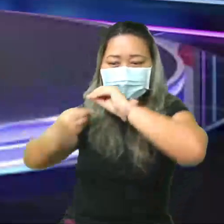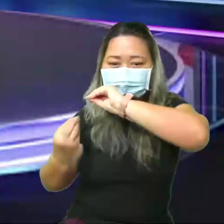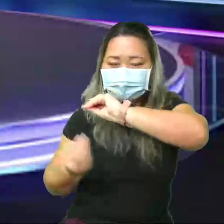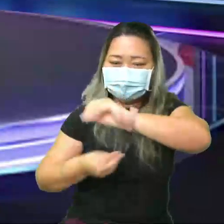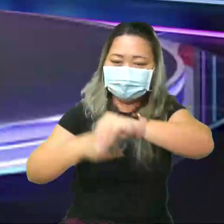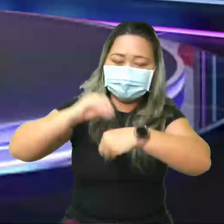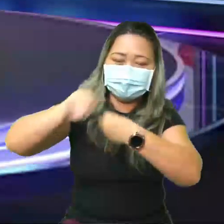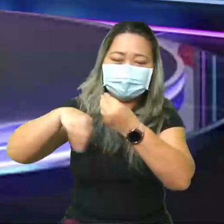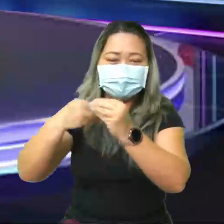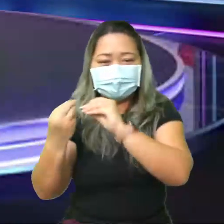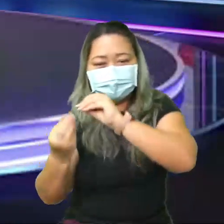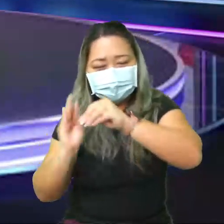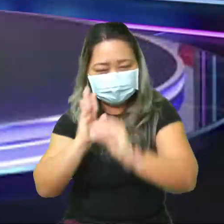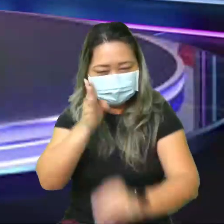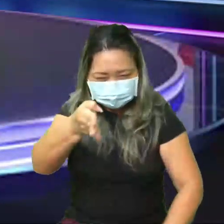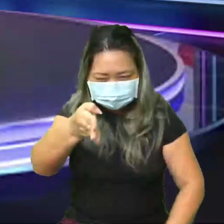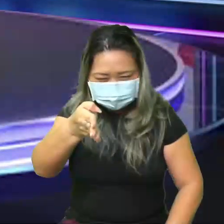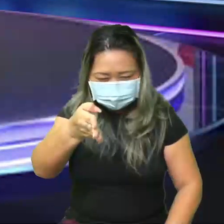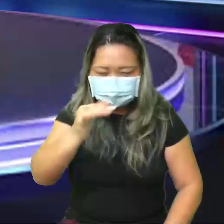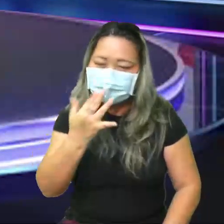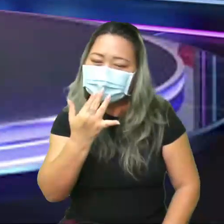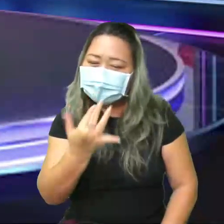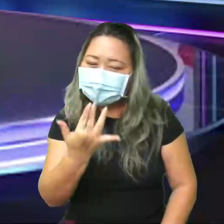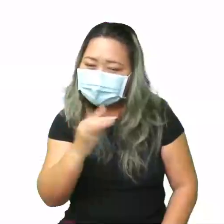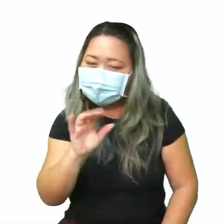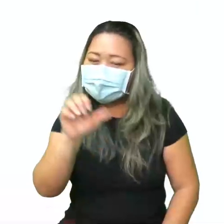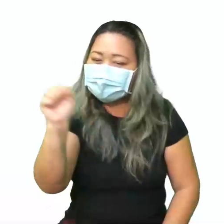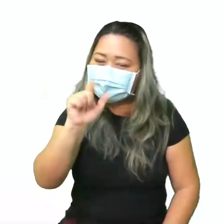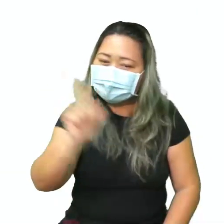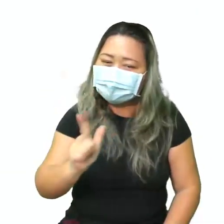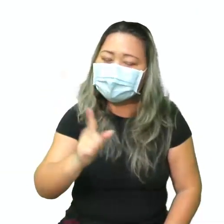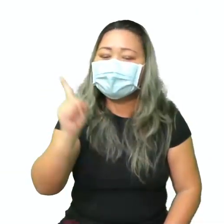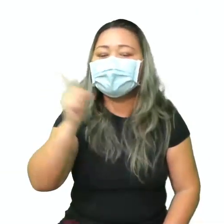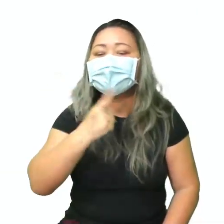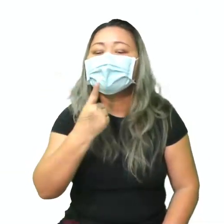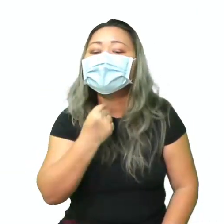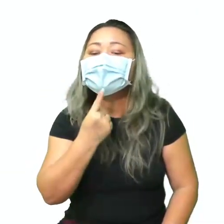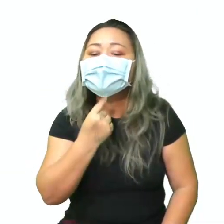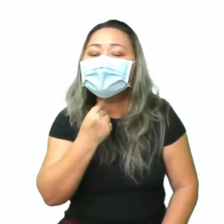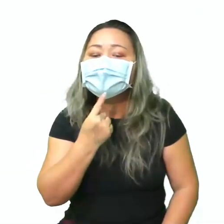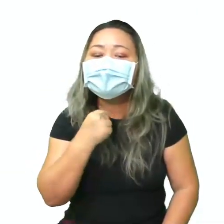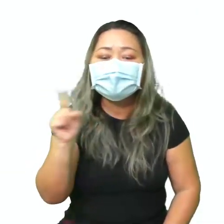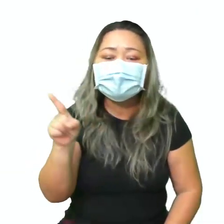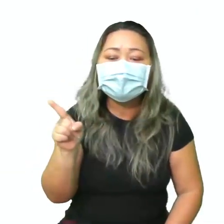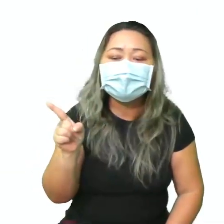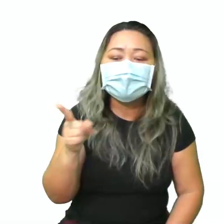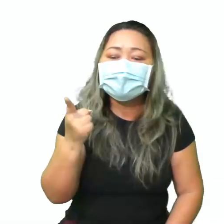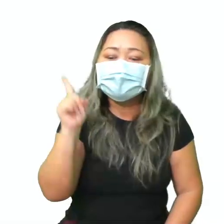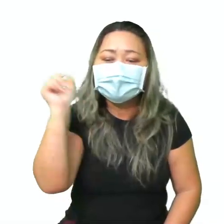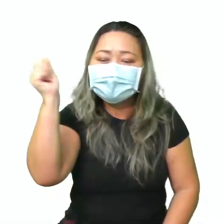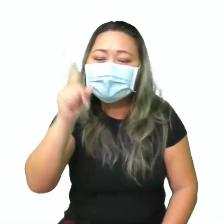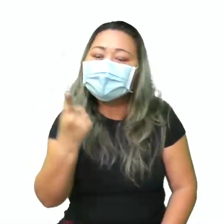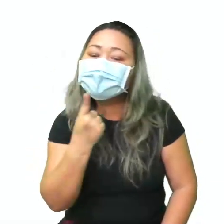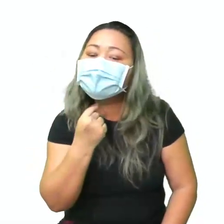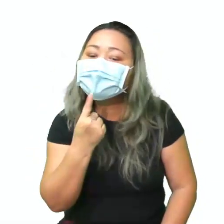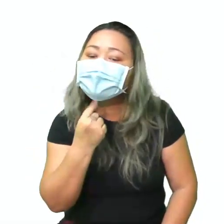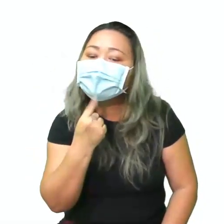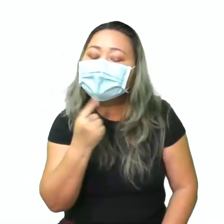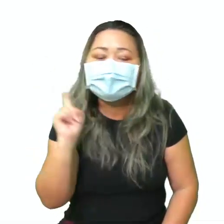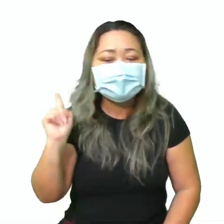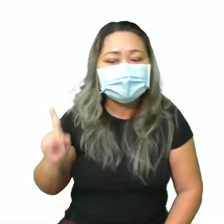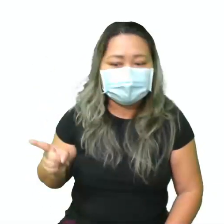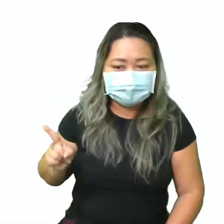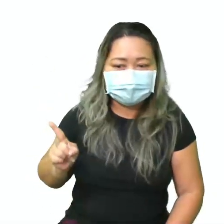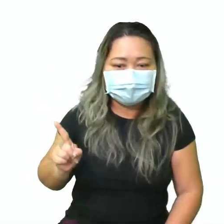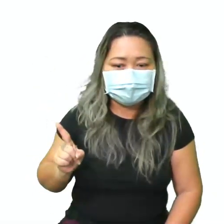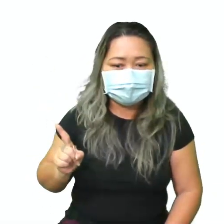nesse trilho. Então, átomos, vamos ver cada um deles, né? Átomos, uma parte muito pequena da matéria. Os átomos são divididos